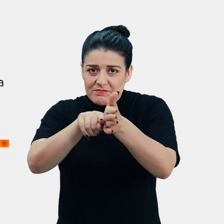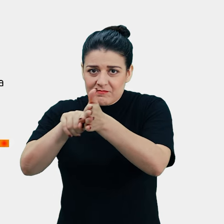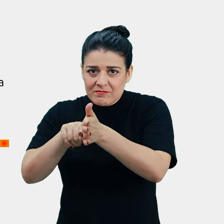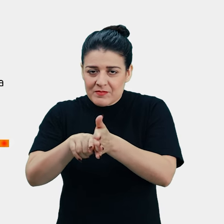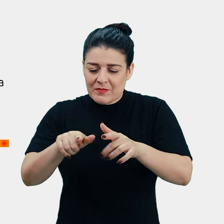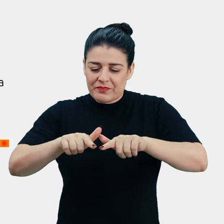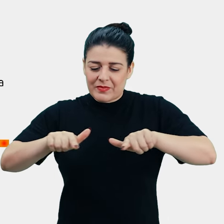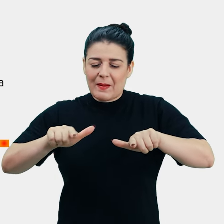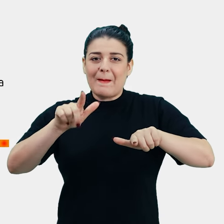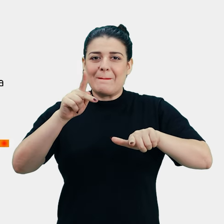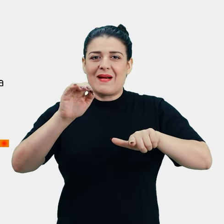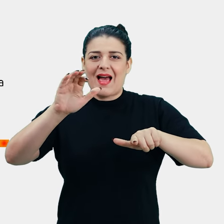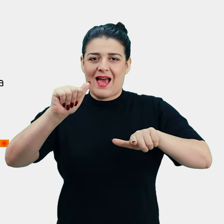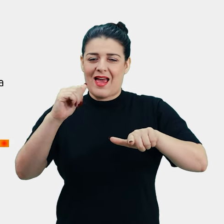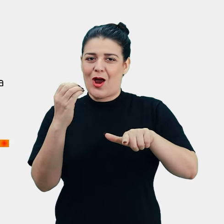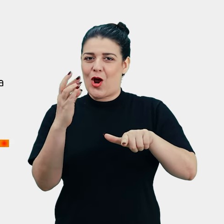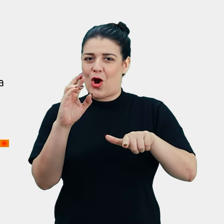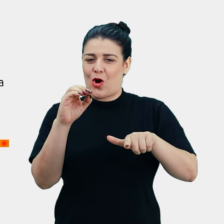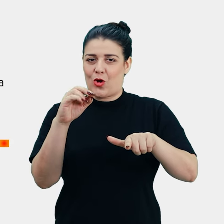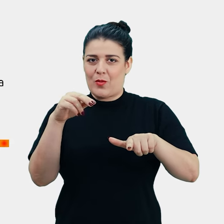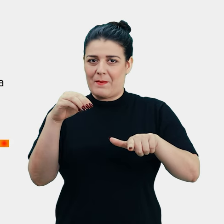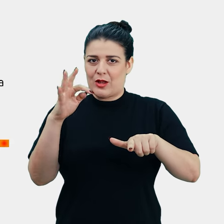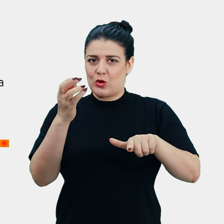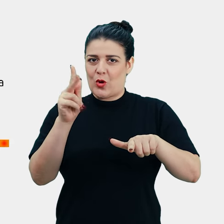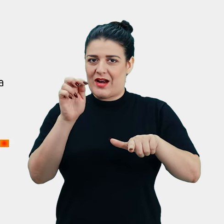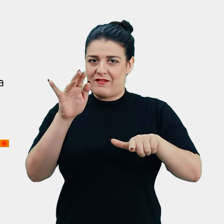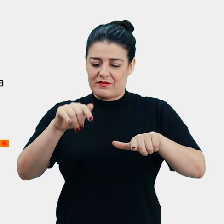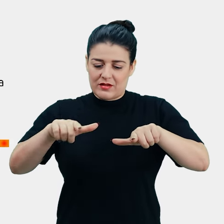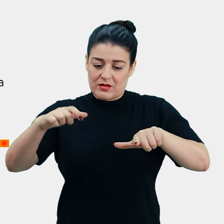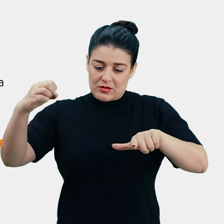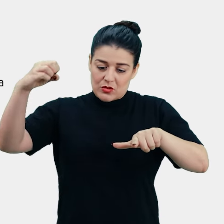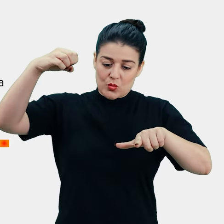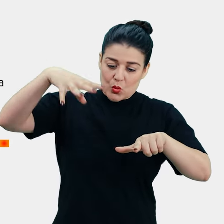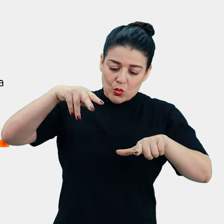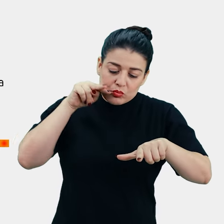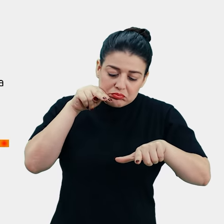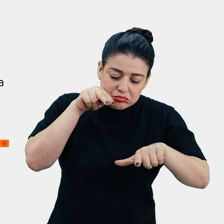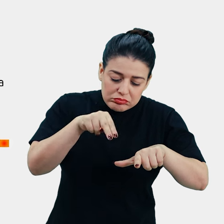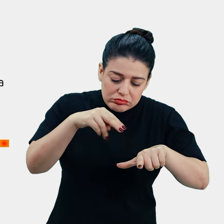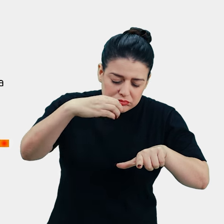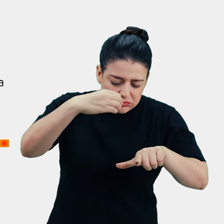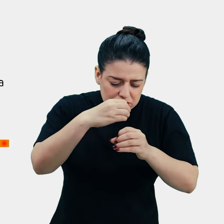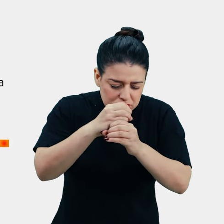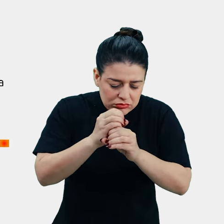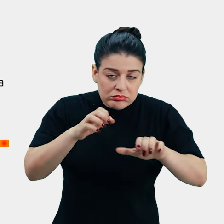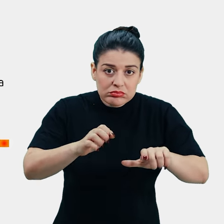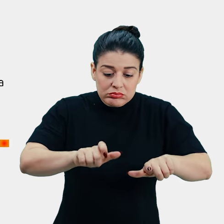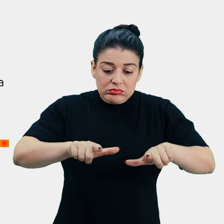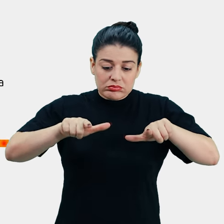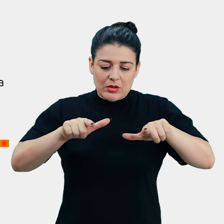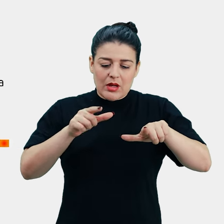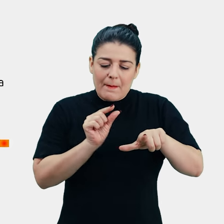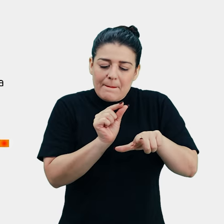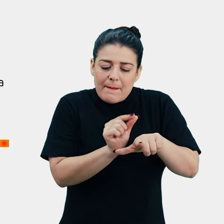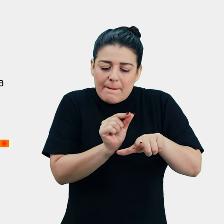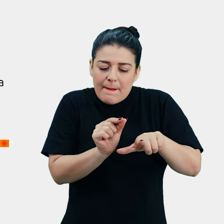nessa placa de cromatografia em camada delgada e eluir, tá? E nós observamos determinadas